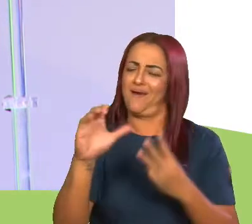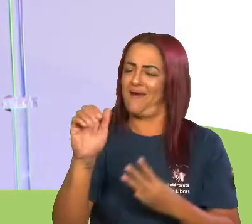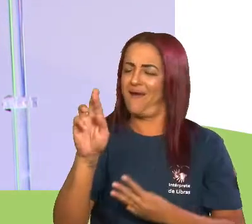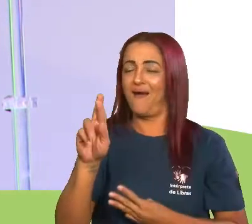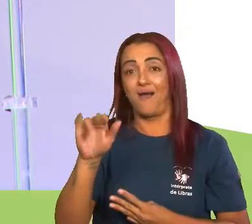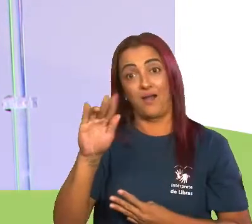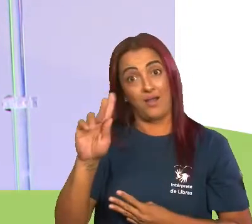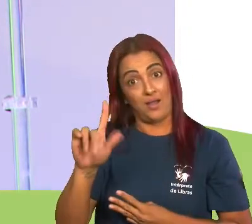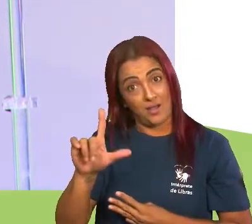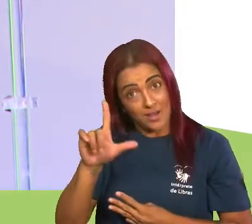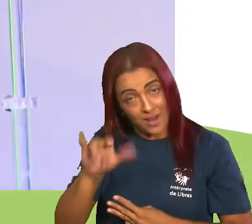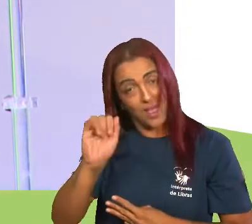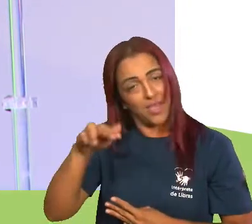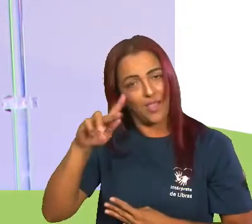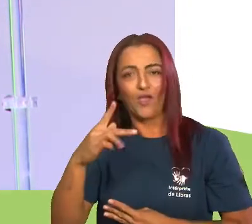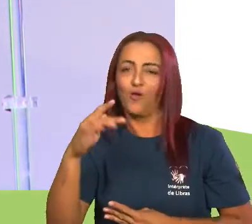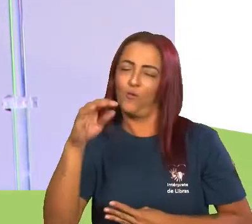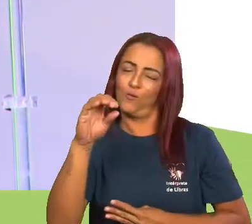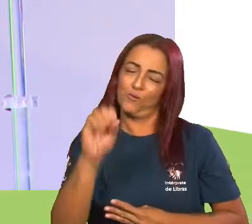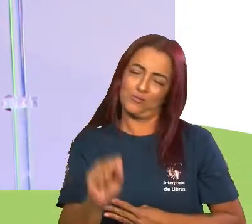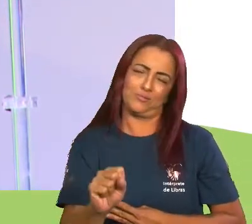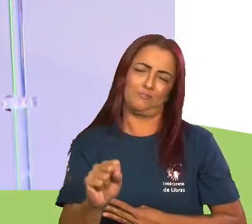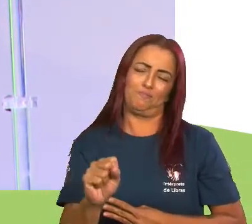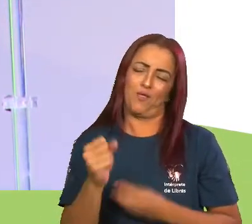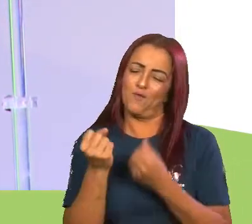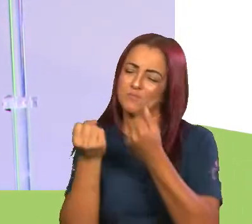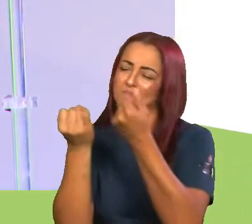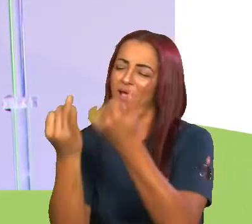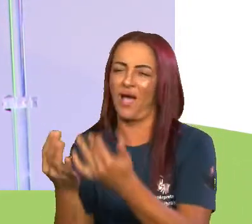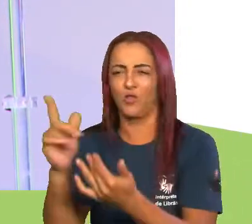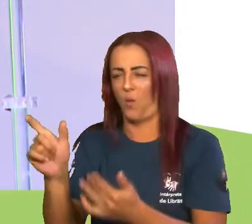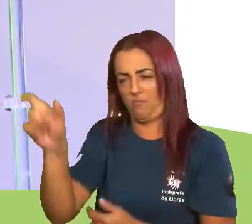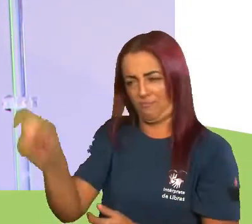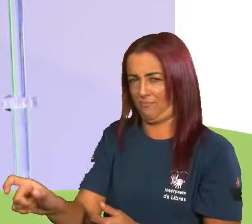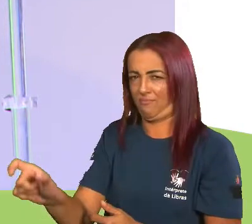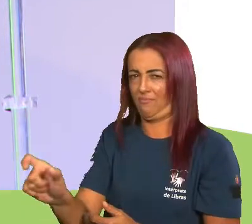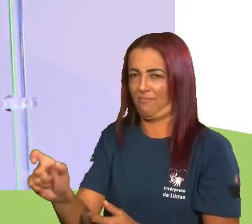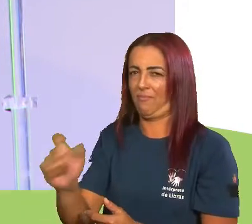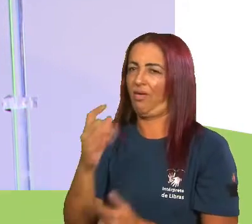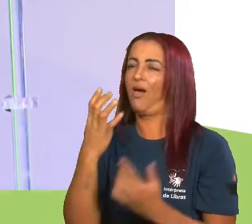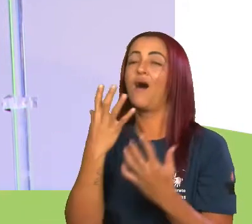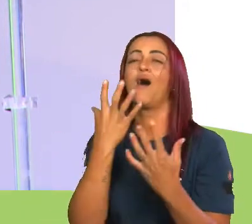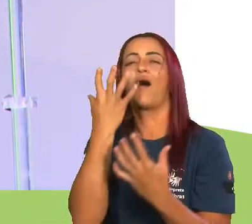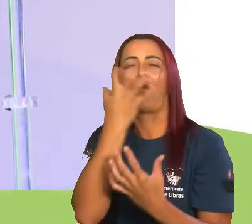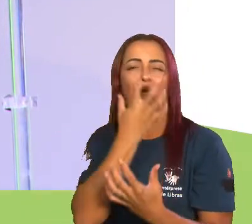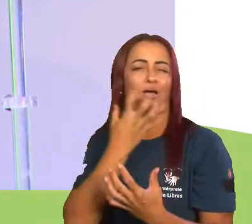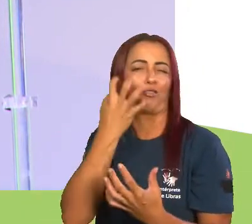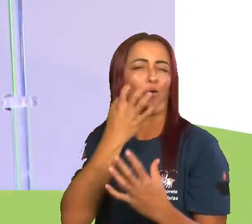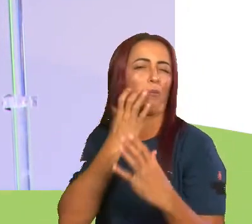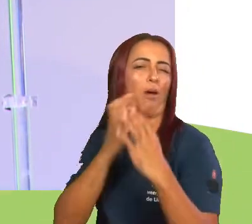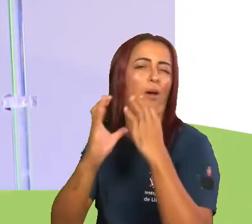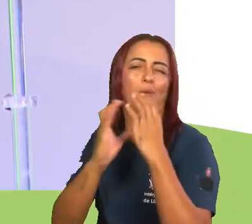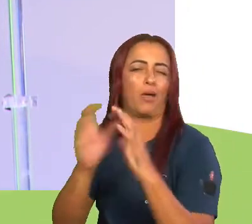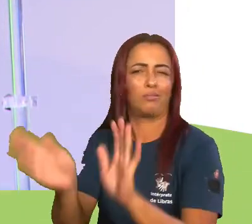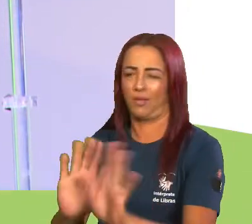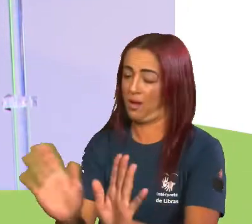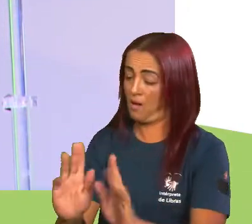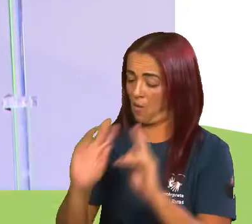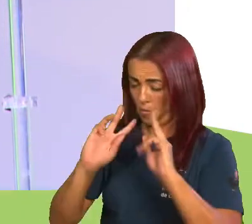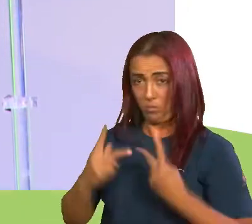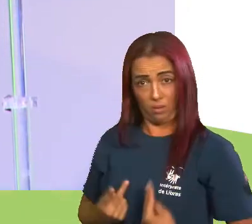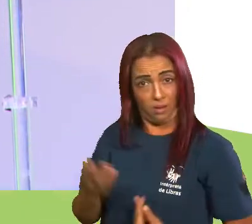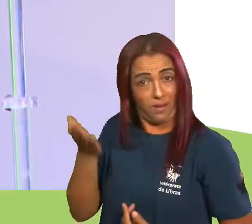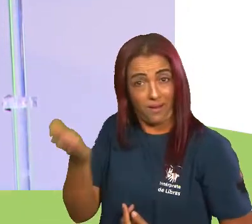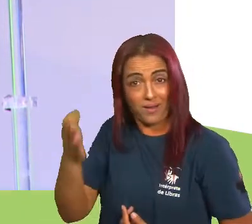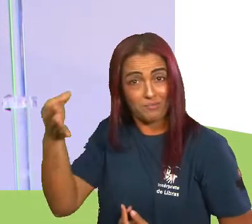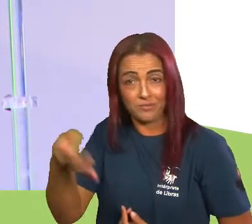algumas palavras a ele. Não ao cantor, mas ao ser humano. Que as pessoas precisam conhecer,